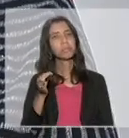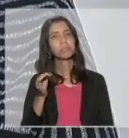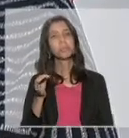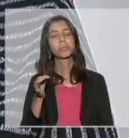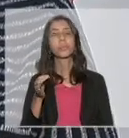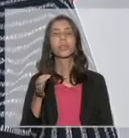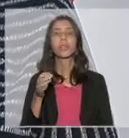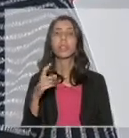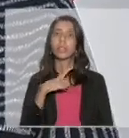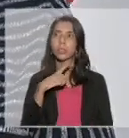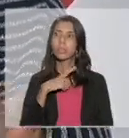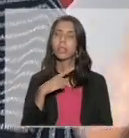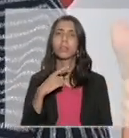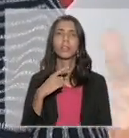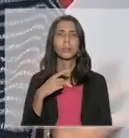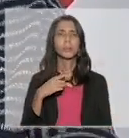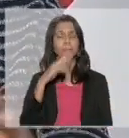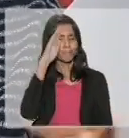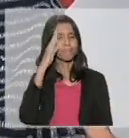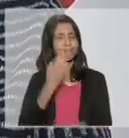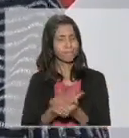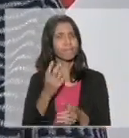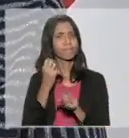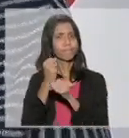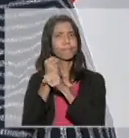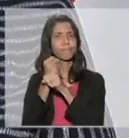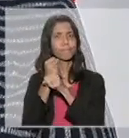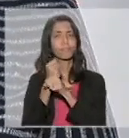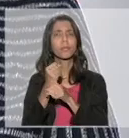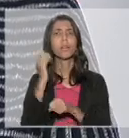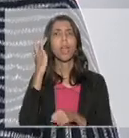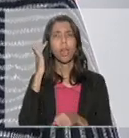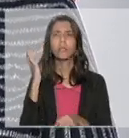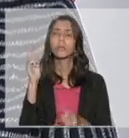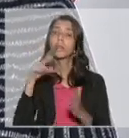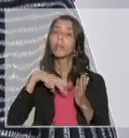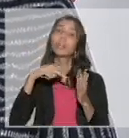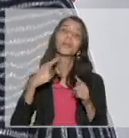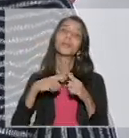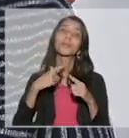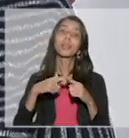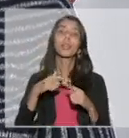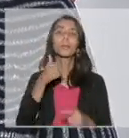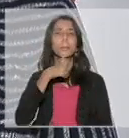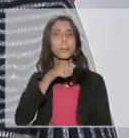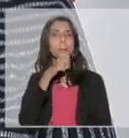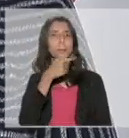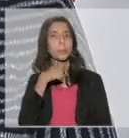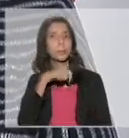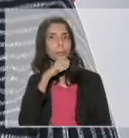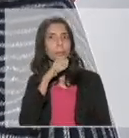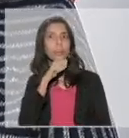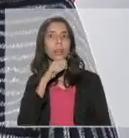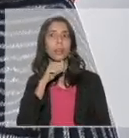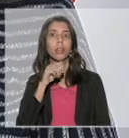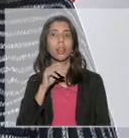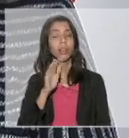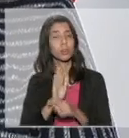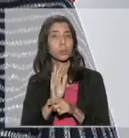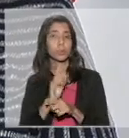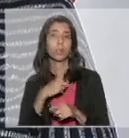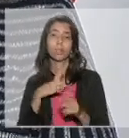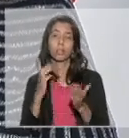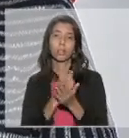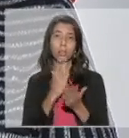lendo sim. Eu tenho bastante fé nisso e acho que estão lendo até porque o país mudou muito, né? A gente tem